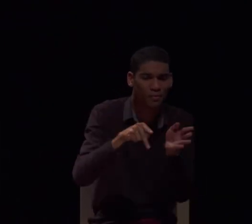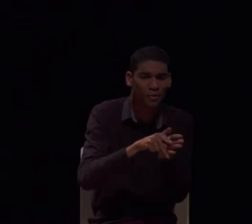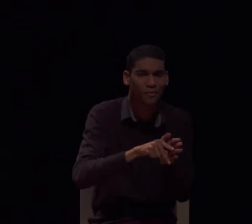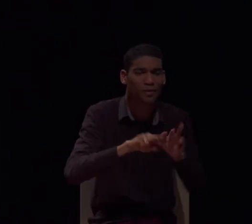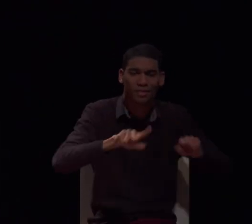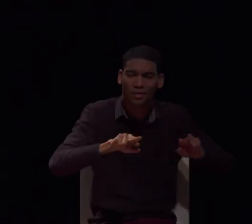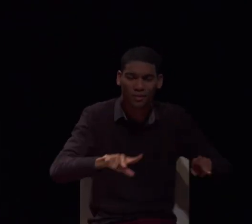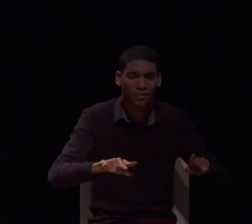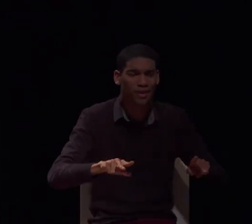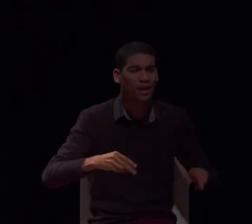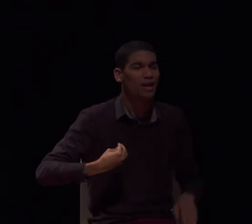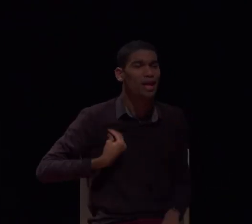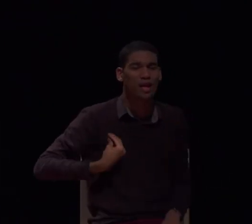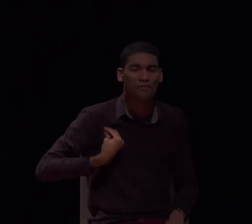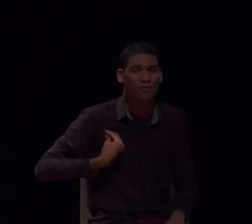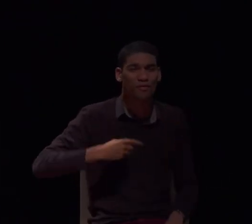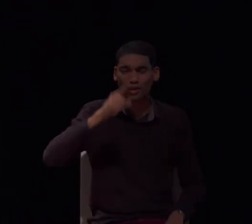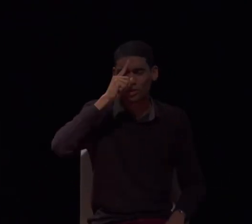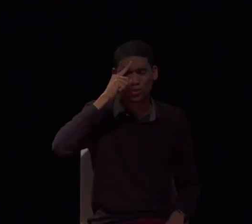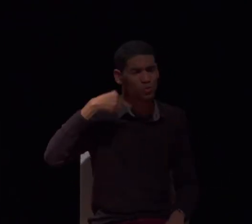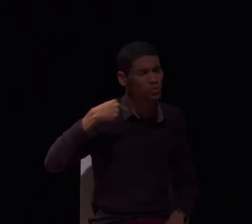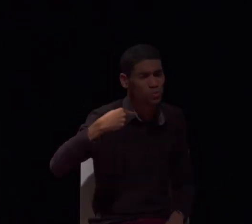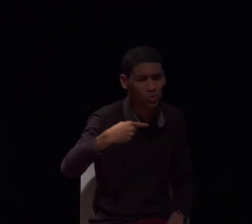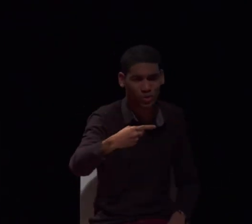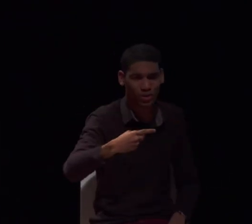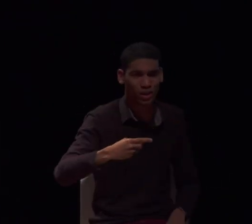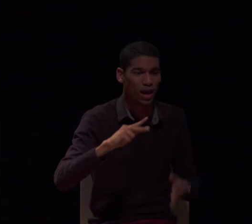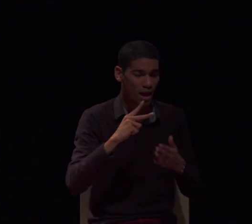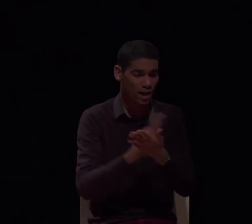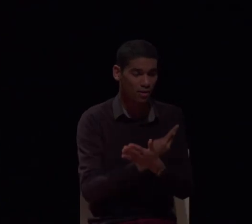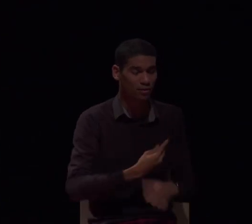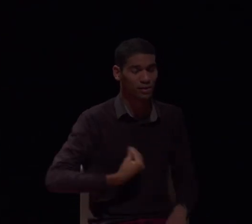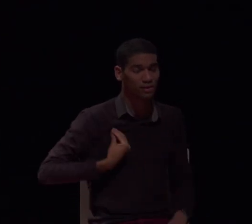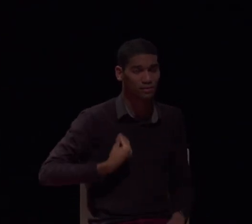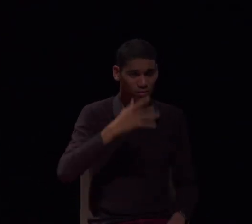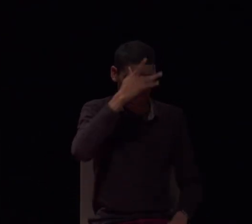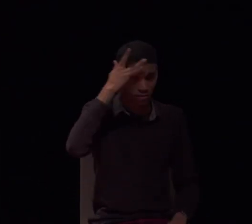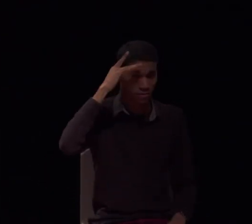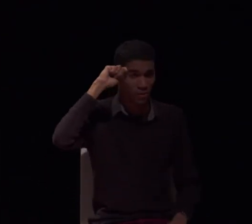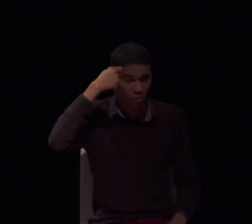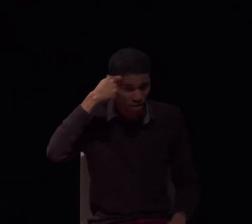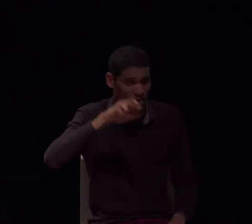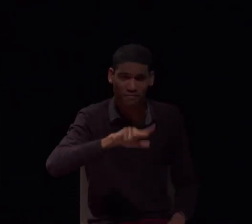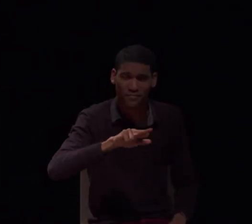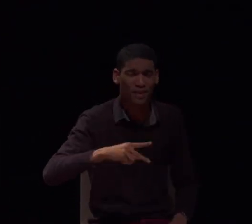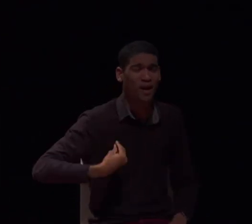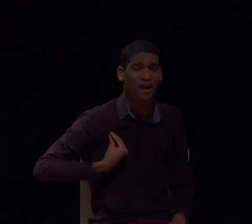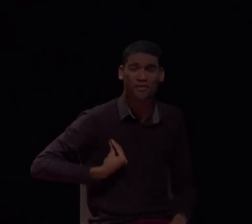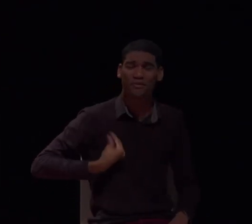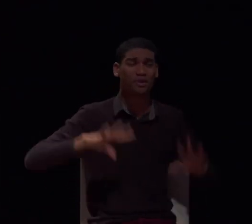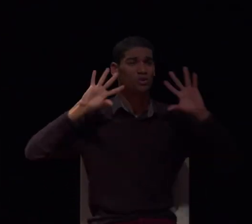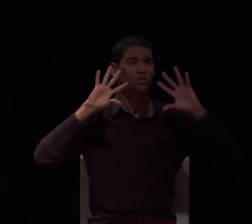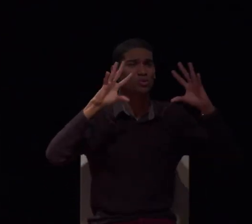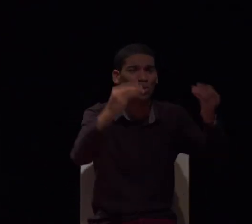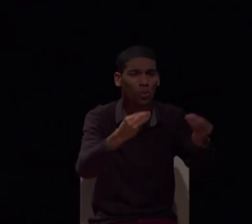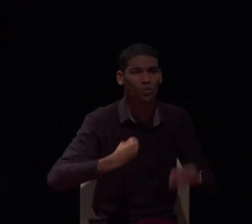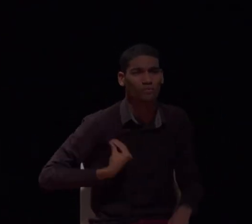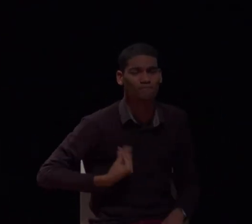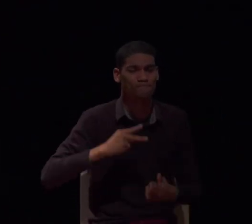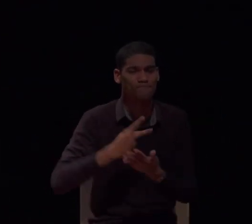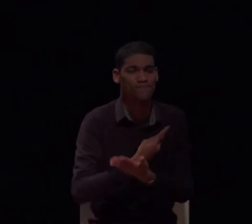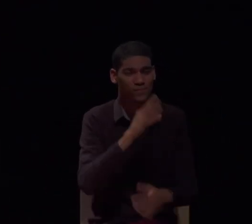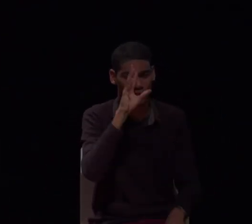do outro ou não acontece na vida das pessoas que são negras ela acontece na vida de todo mundo então isso não é uma tarefa para